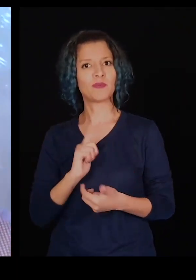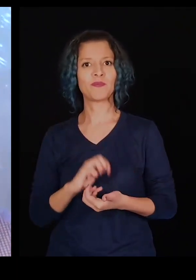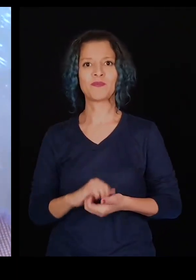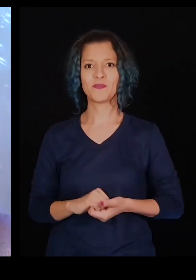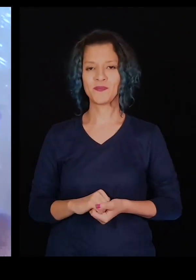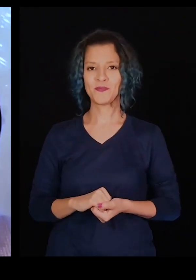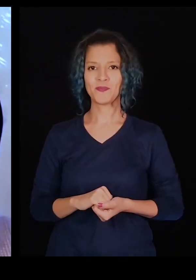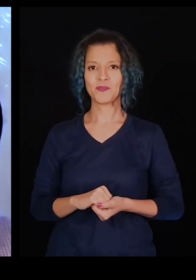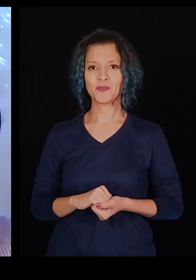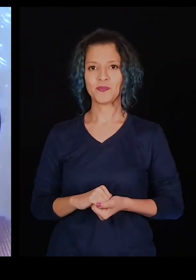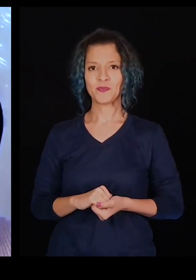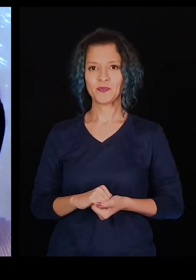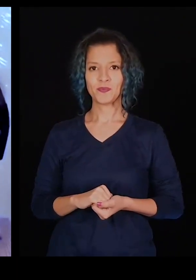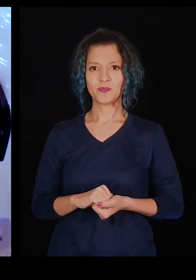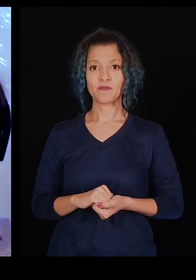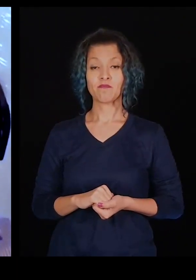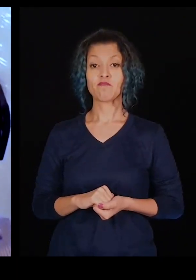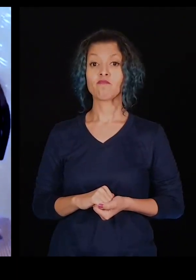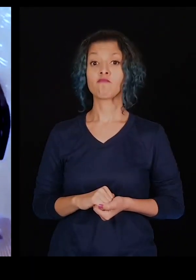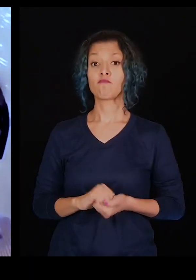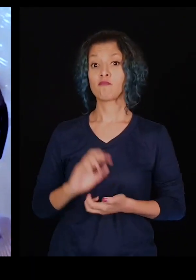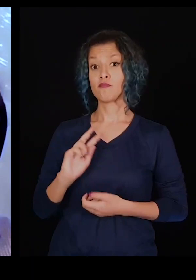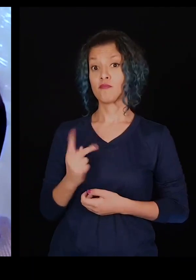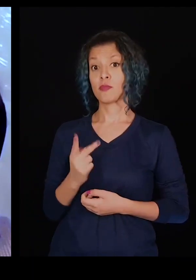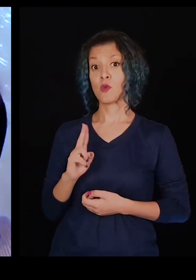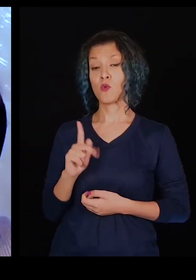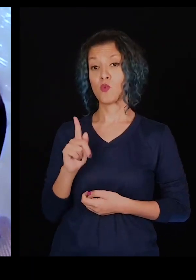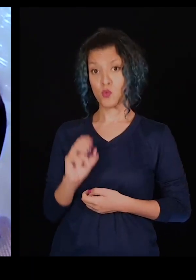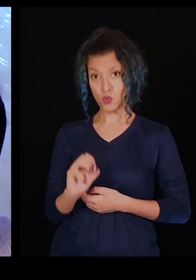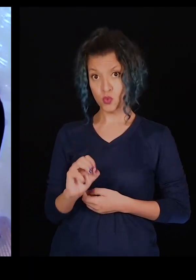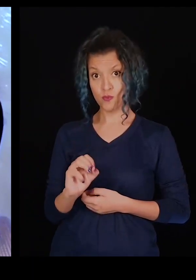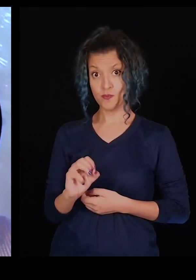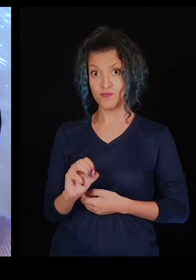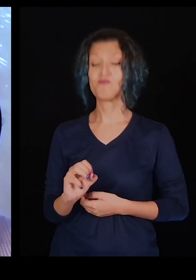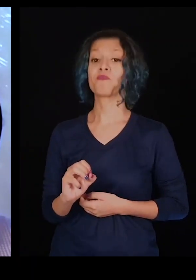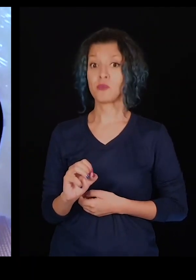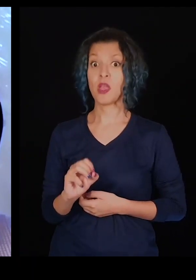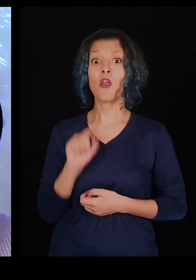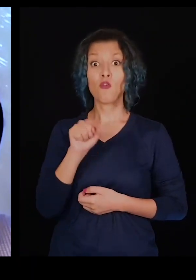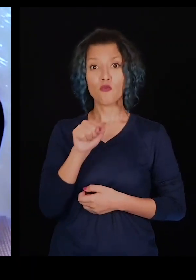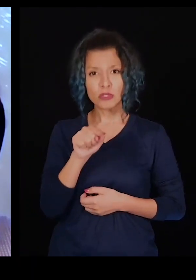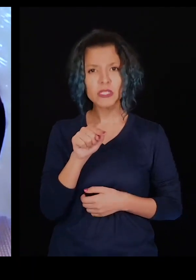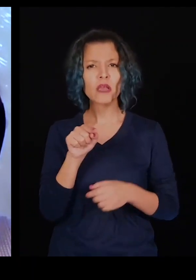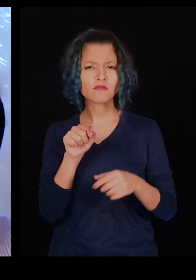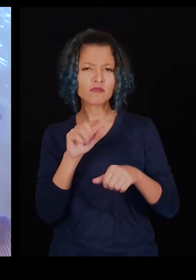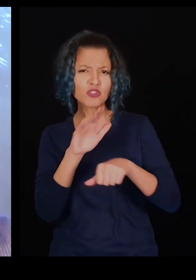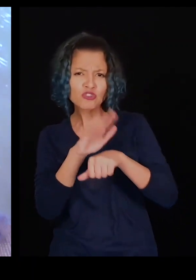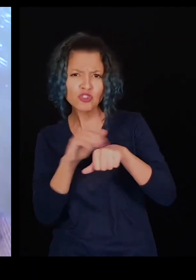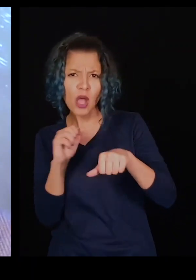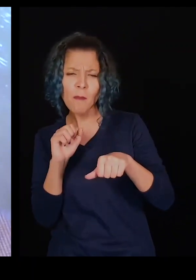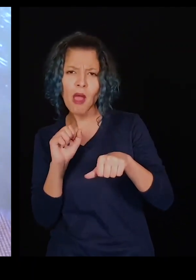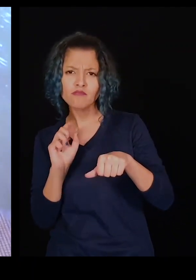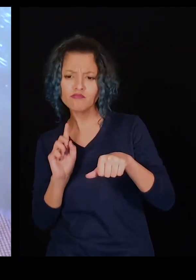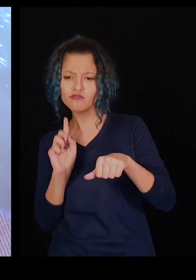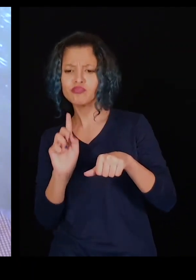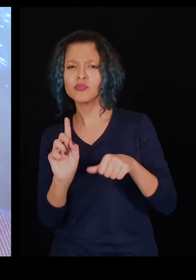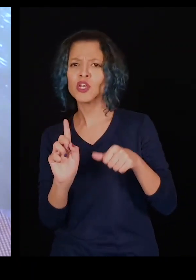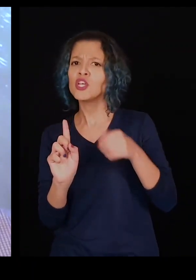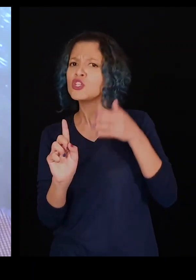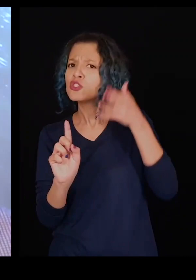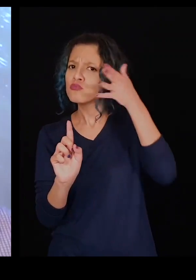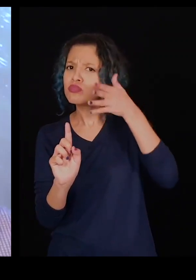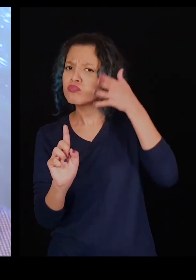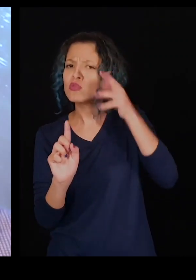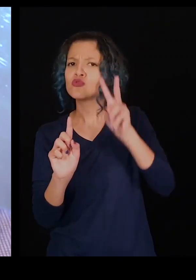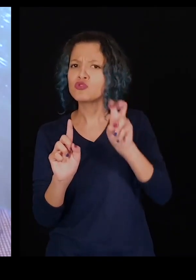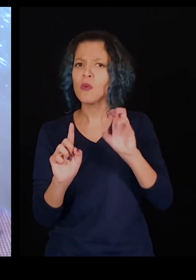Hugo, e você tem sido chamado mais para essas questões do core da empresa? Você se vê, quando você fala do comitê de crise,